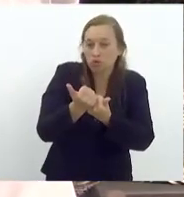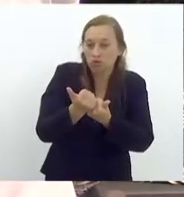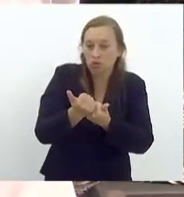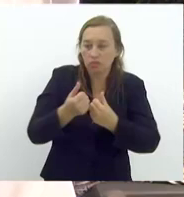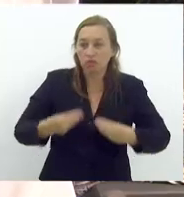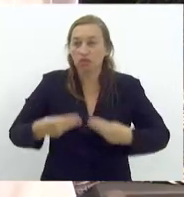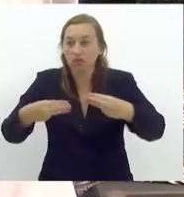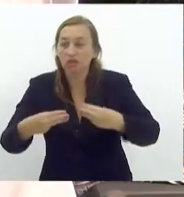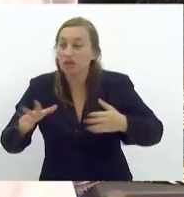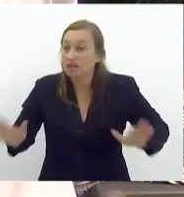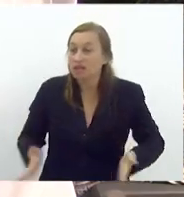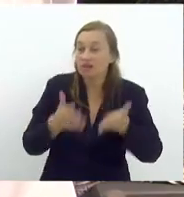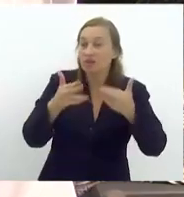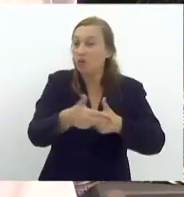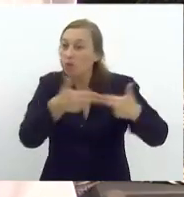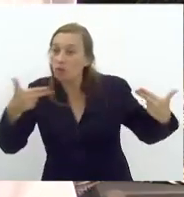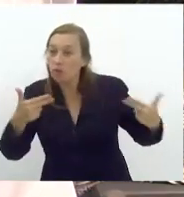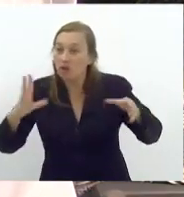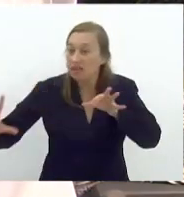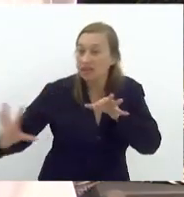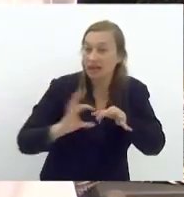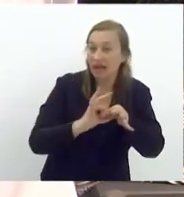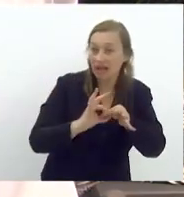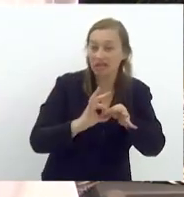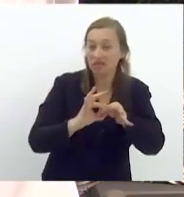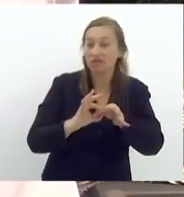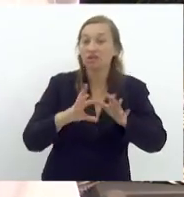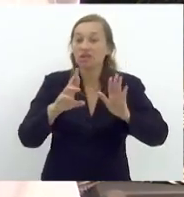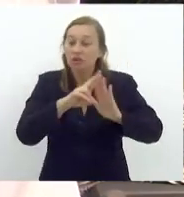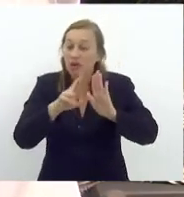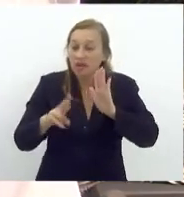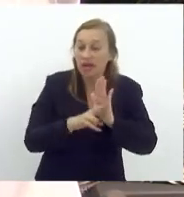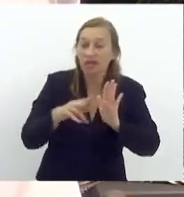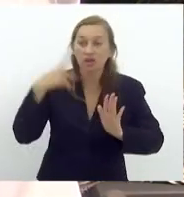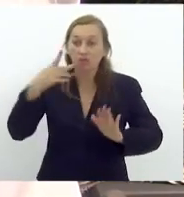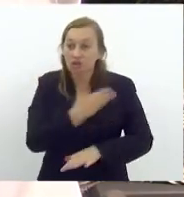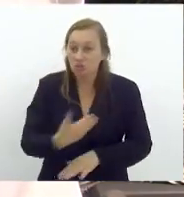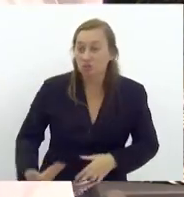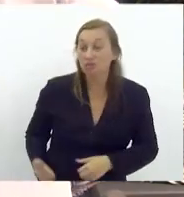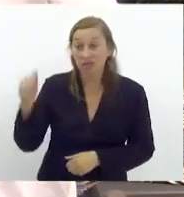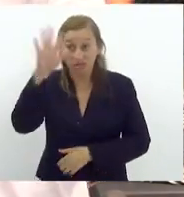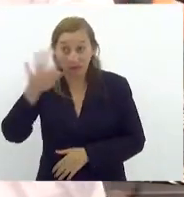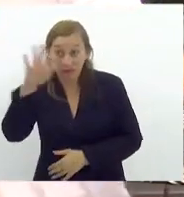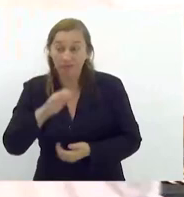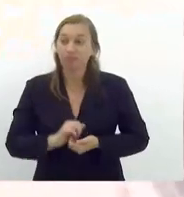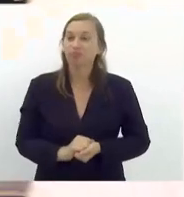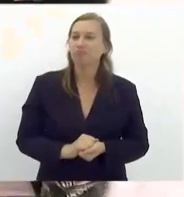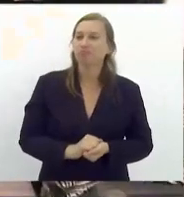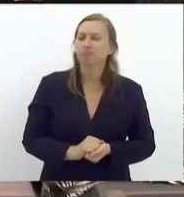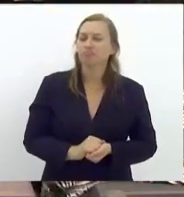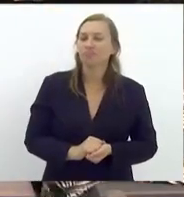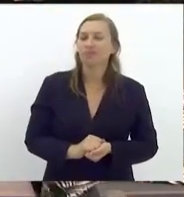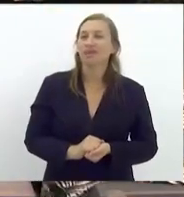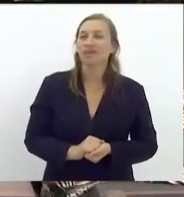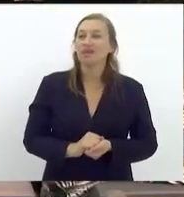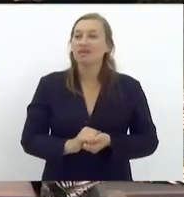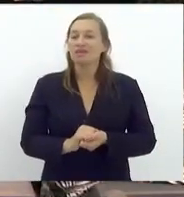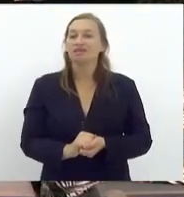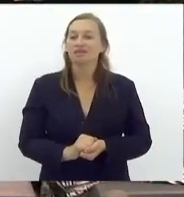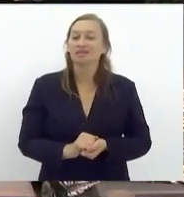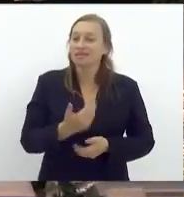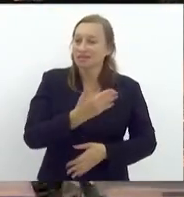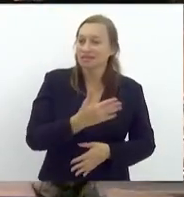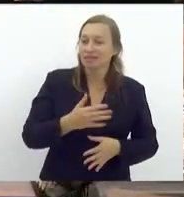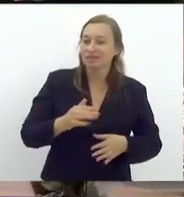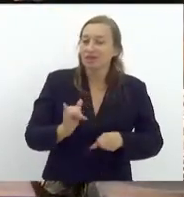promover iniciativas do hip hop alinhada com as diretrizes das políticas públicas Nacionais inconsonância com essa articulação Nacional